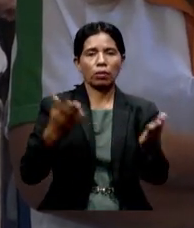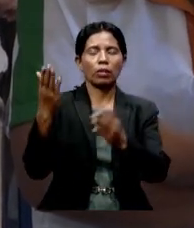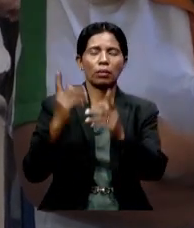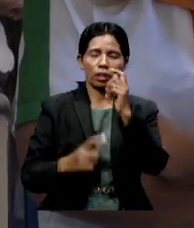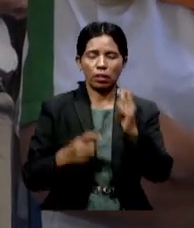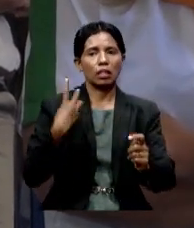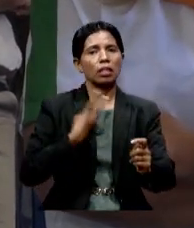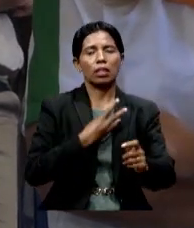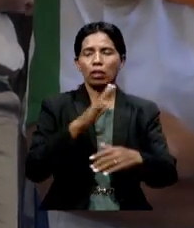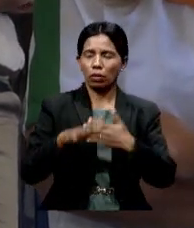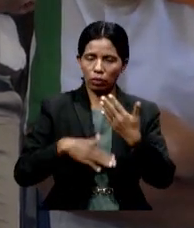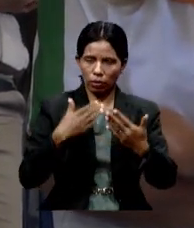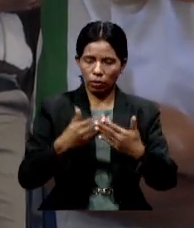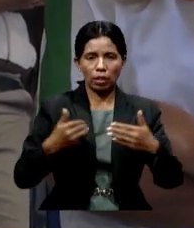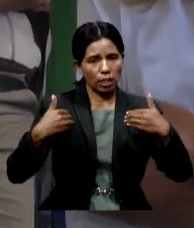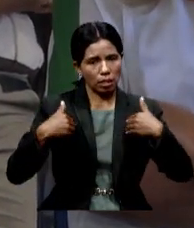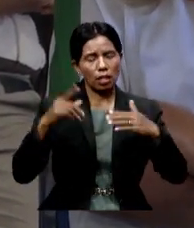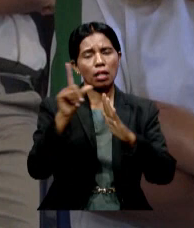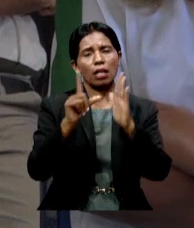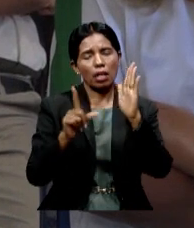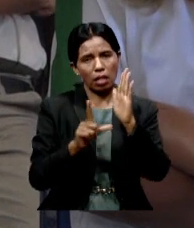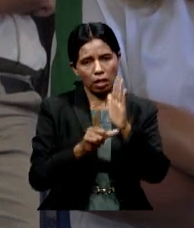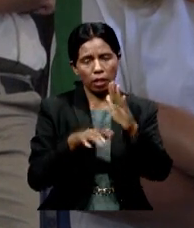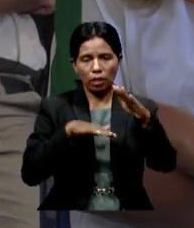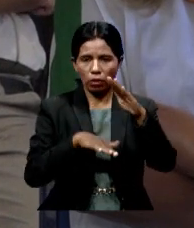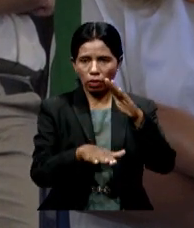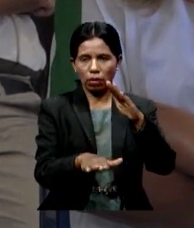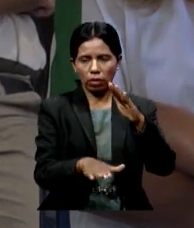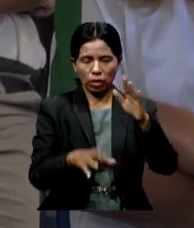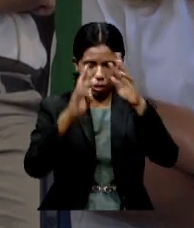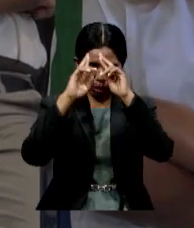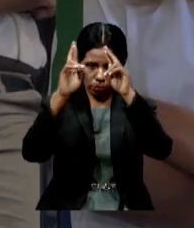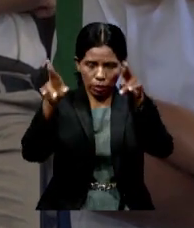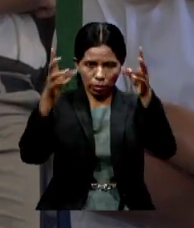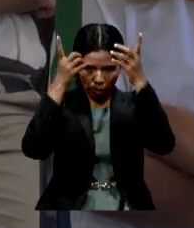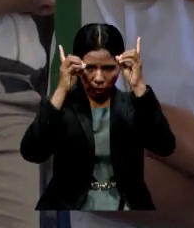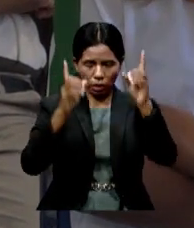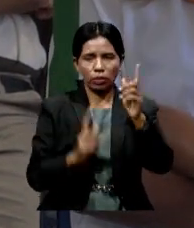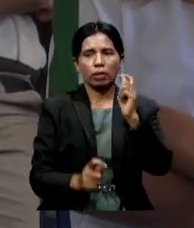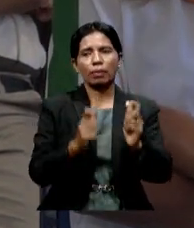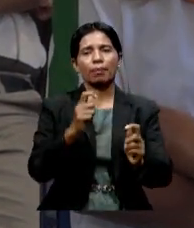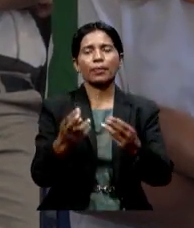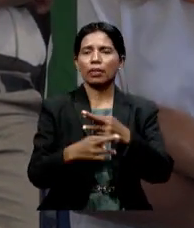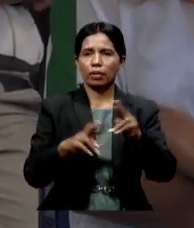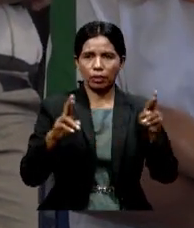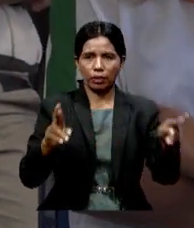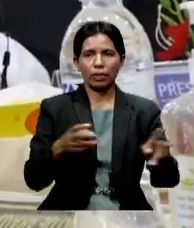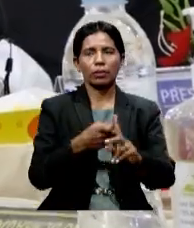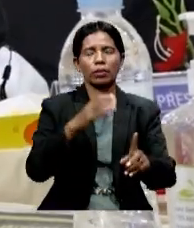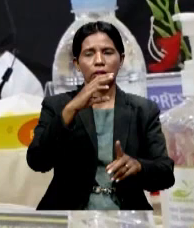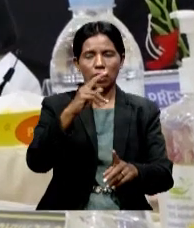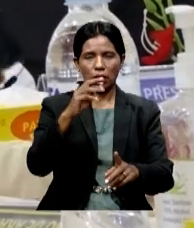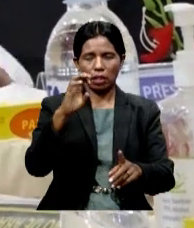está todo e a lei em ocos se respeita a decisão do tribunal. Resultado final provisório do CNN é